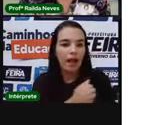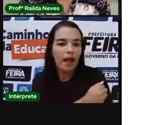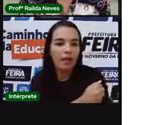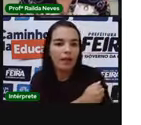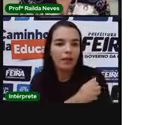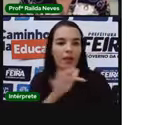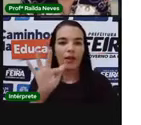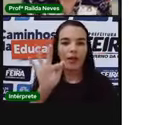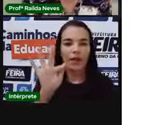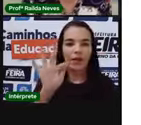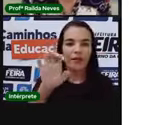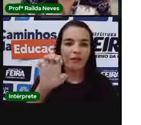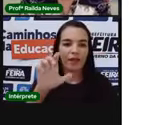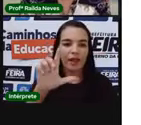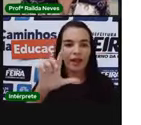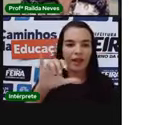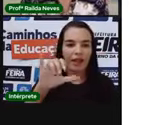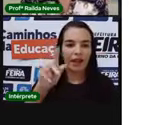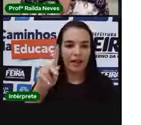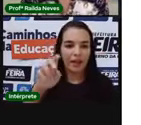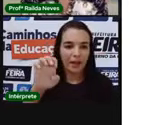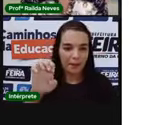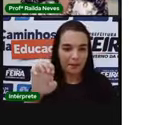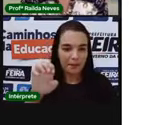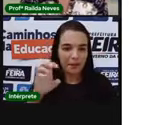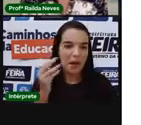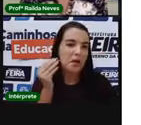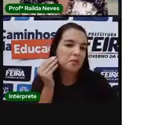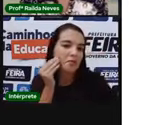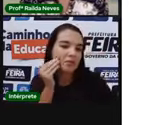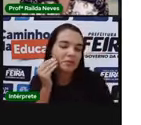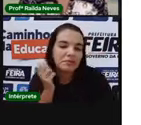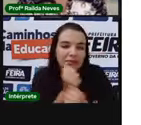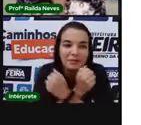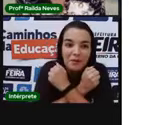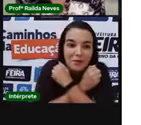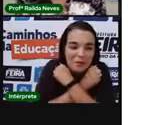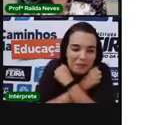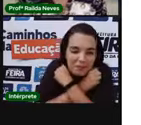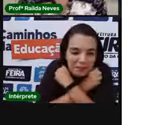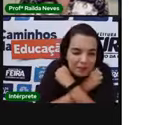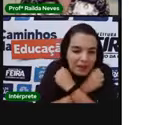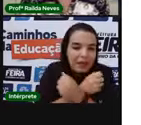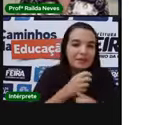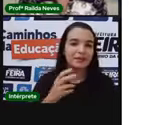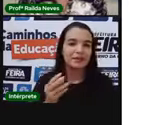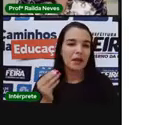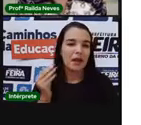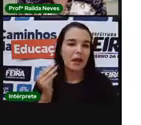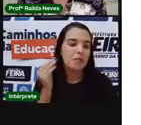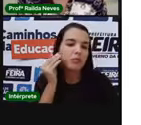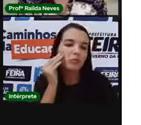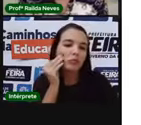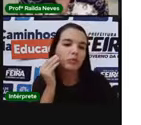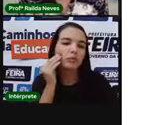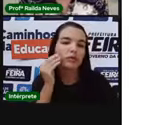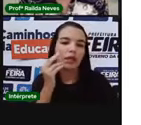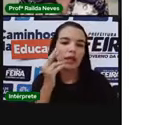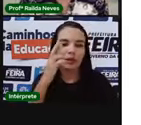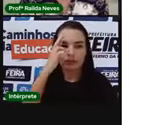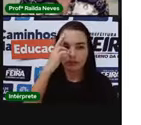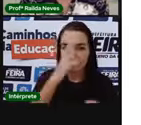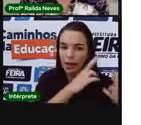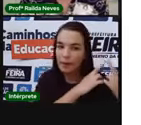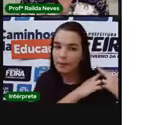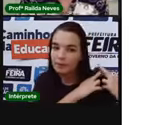para mim esse abraço, representando todos os estudantes da rede. Nossa gratidão mais uma vez a Felipe, por favor.